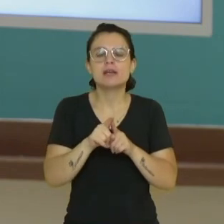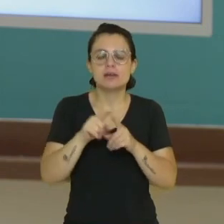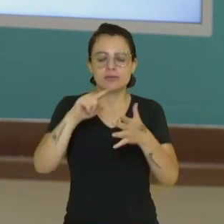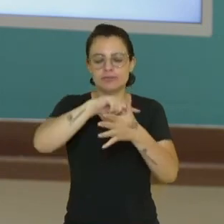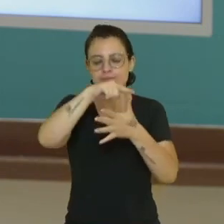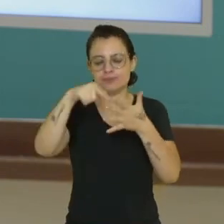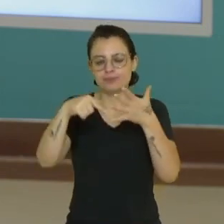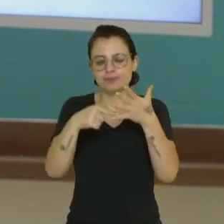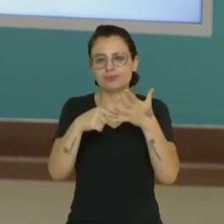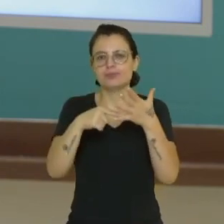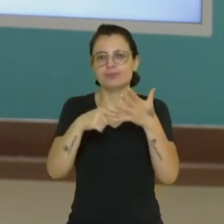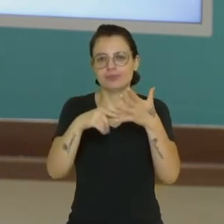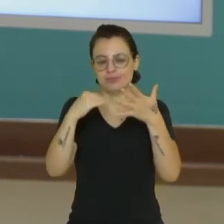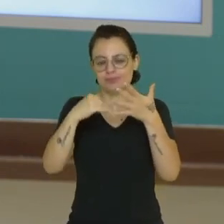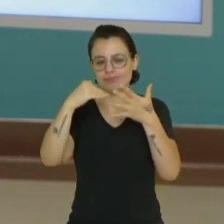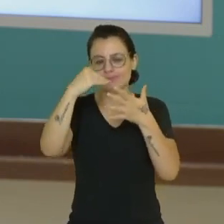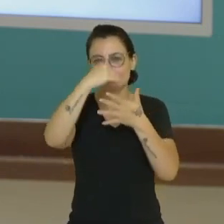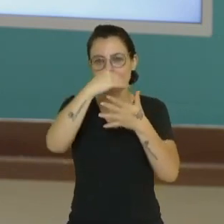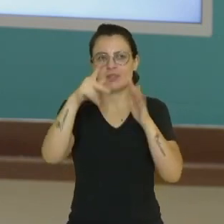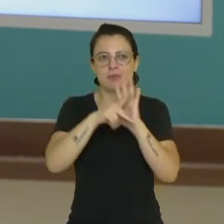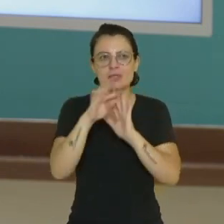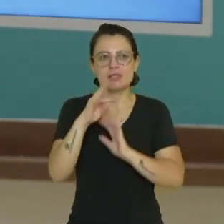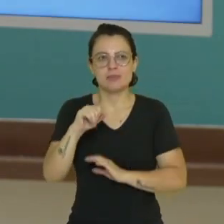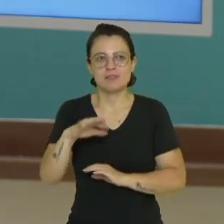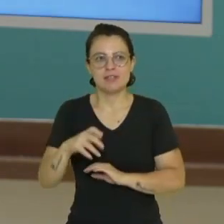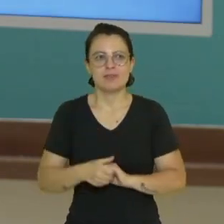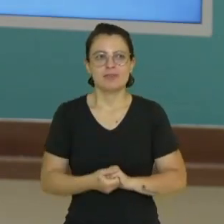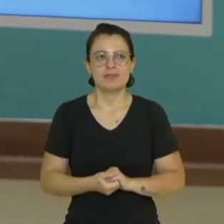5 camadas da atmosfera.